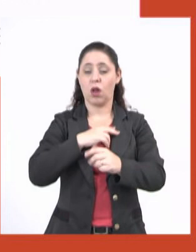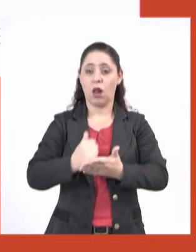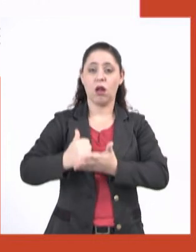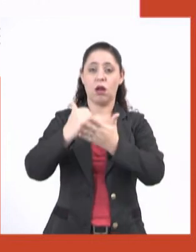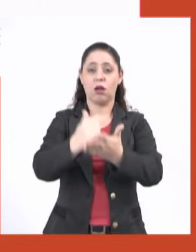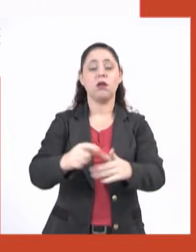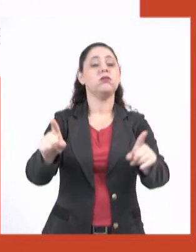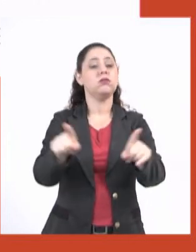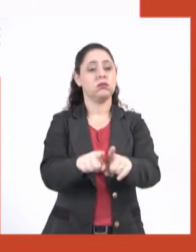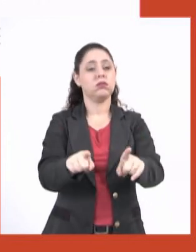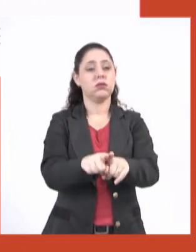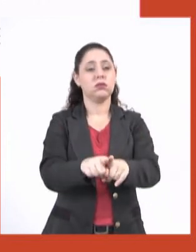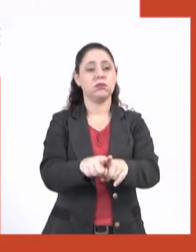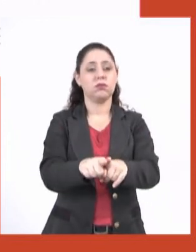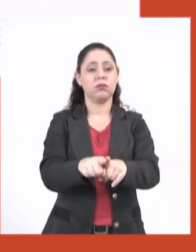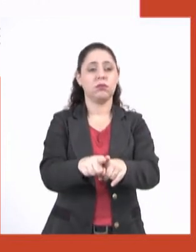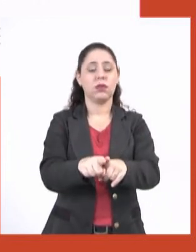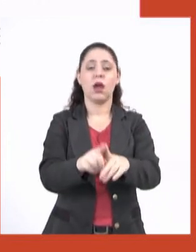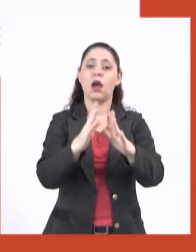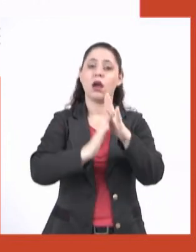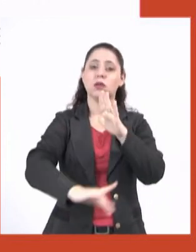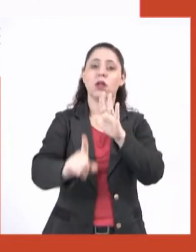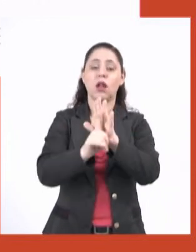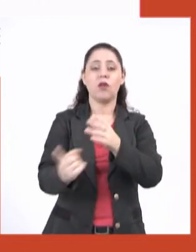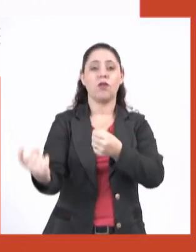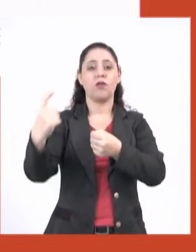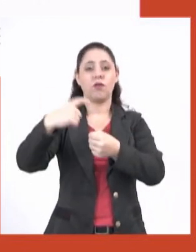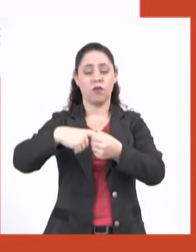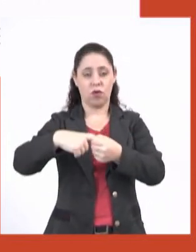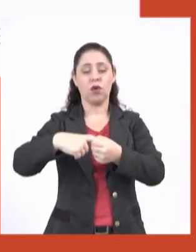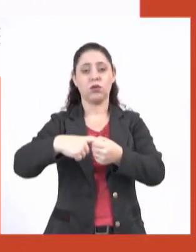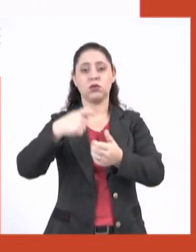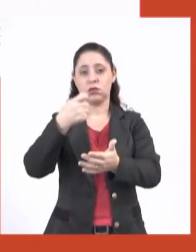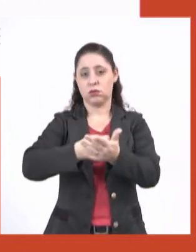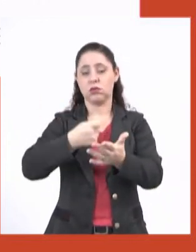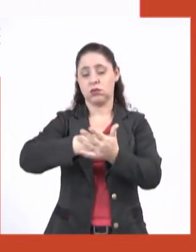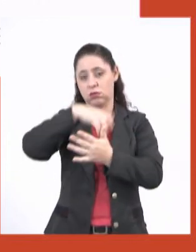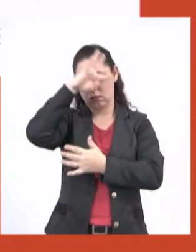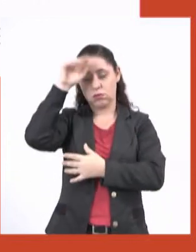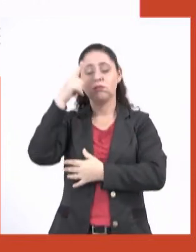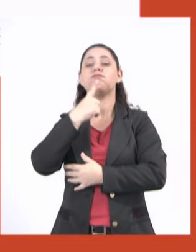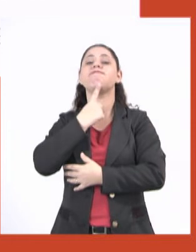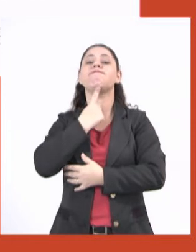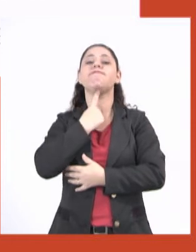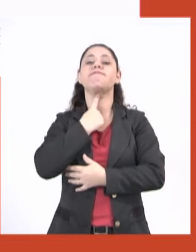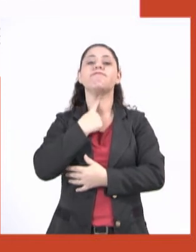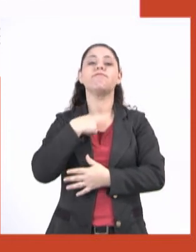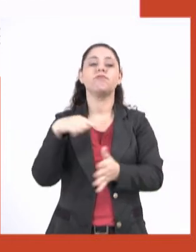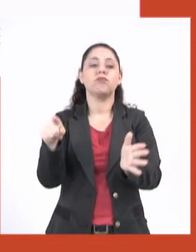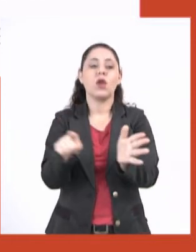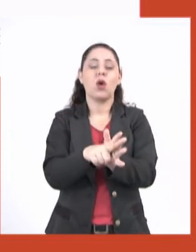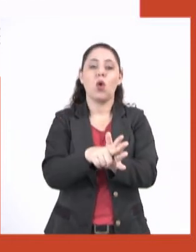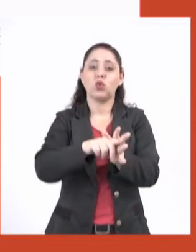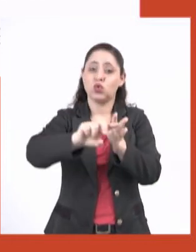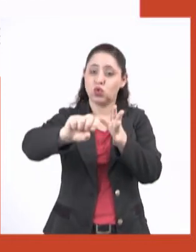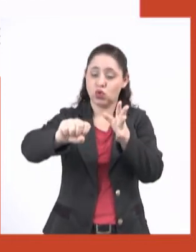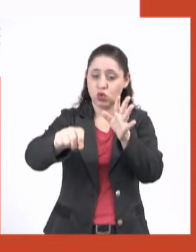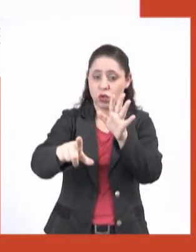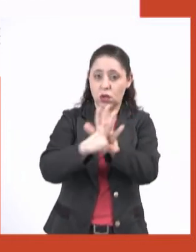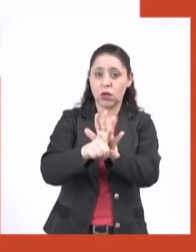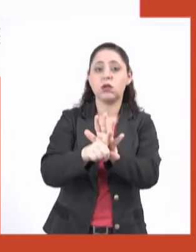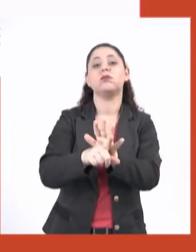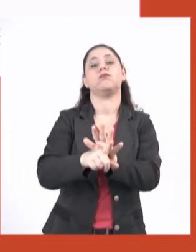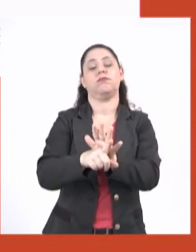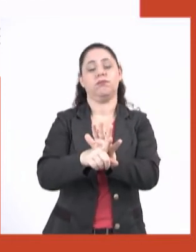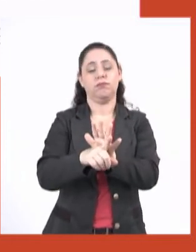também a essa casa, retorne a essa casa, o desejo do Sul Mato Grossense por esse arcabouço jurídico, né? Então,